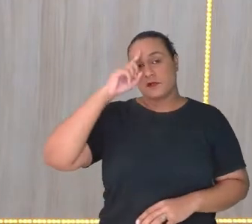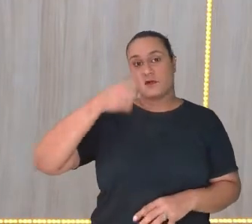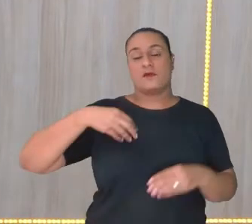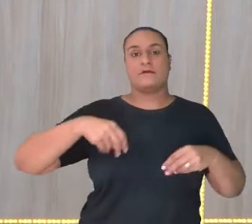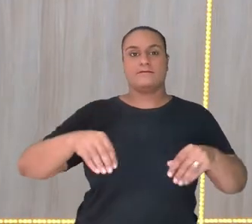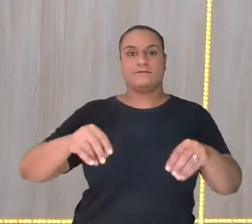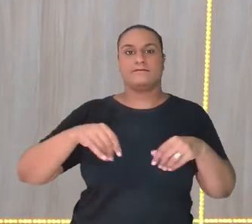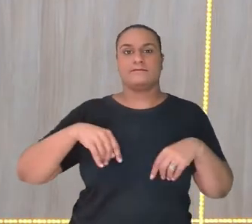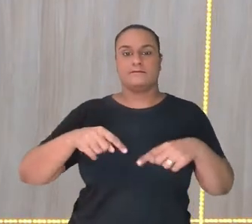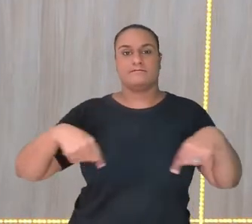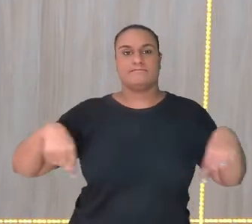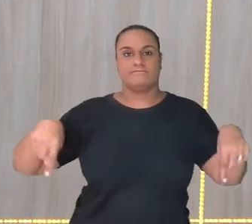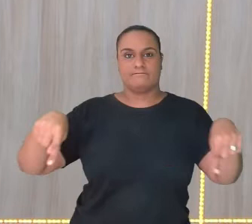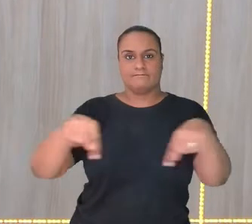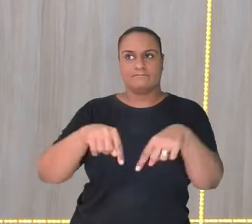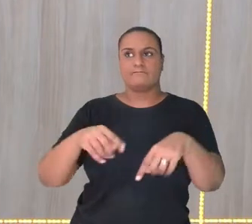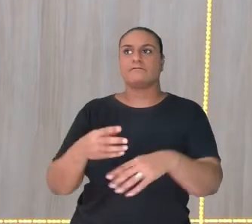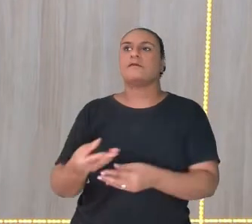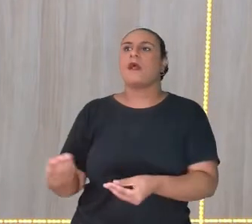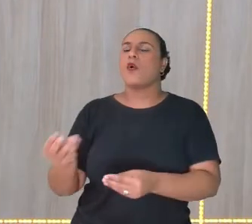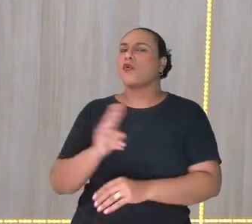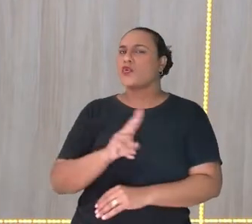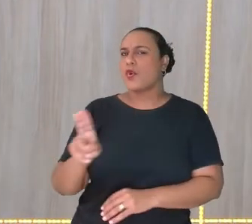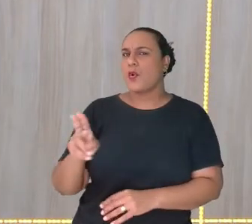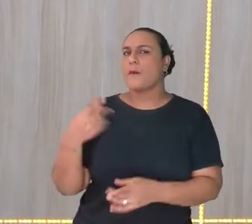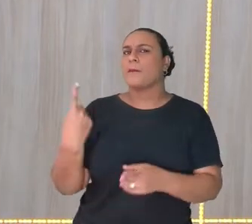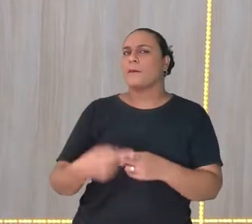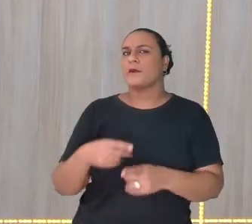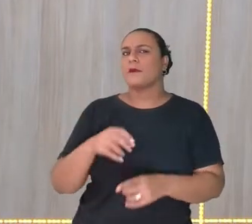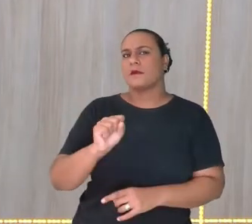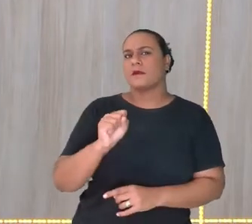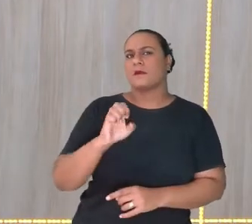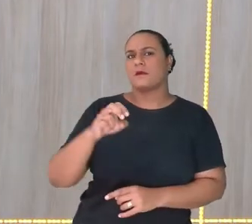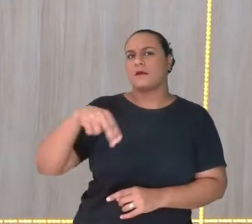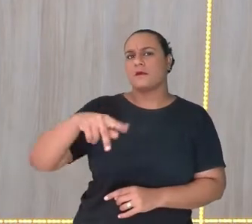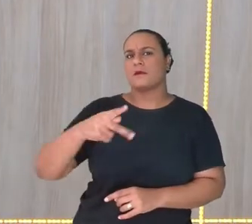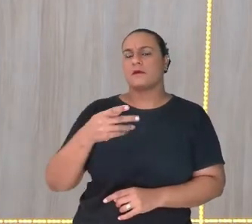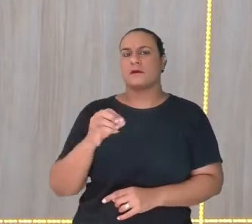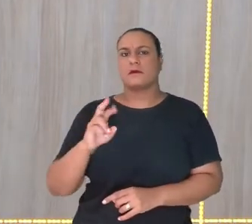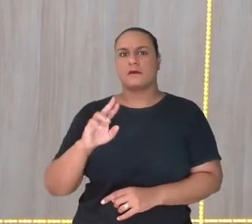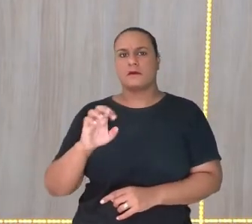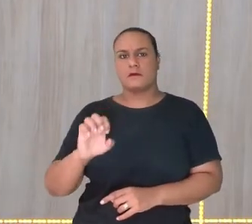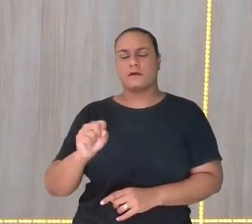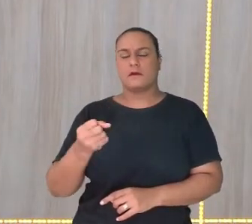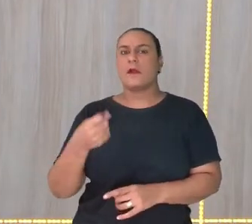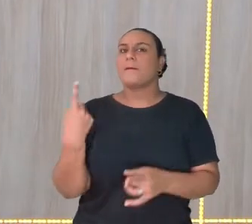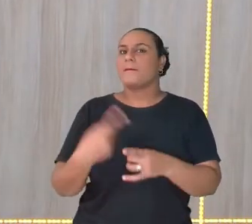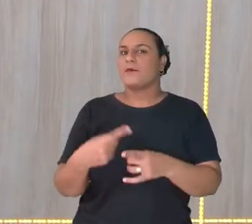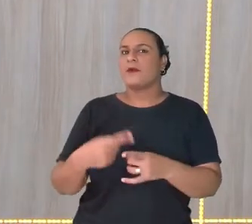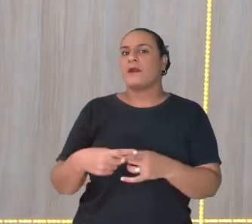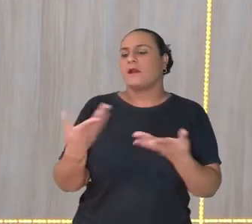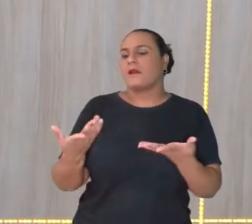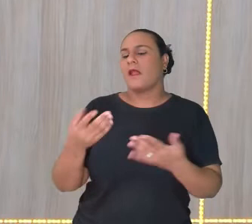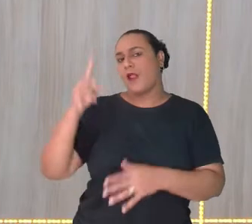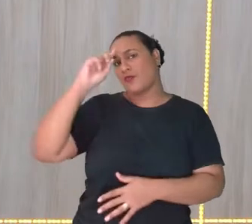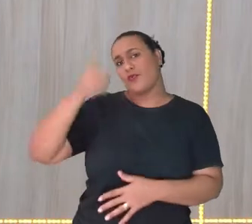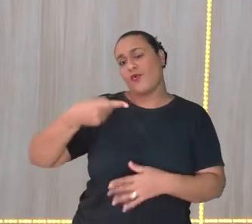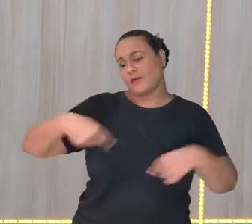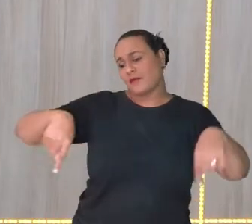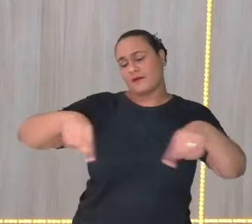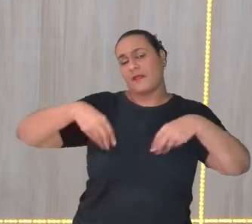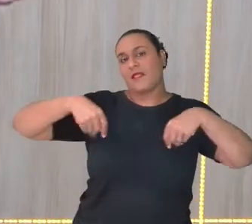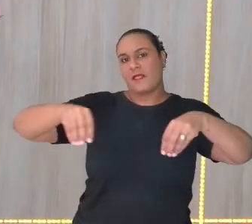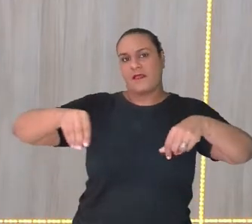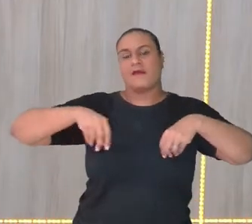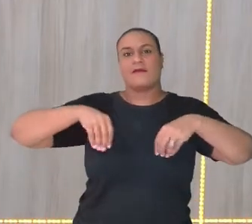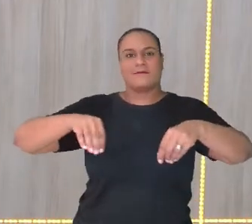terra recebem esse nome exatamente por quê? Porque eles possuíam a terra. É uma questão